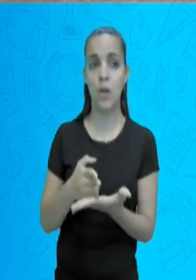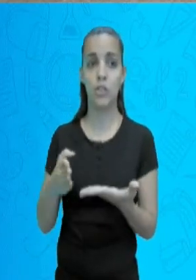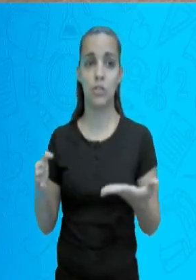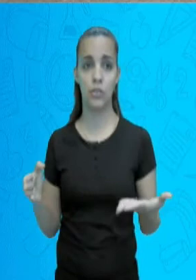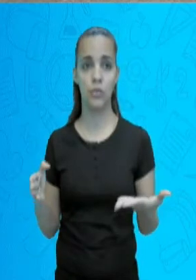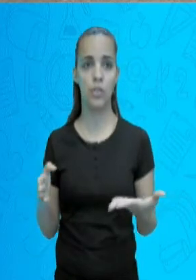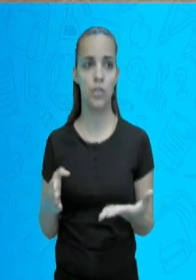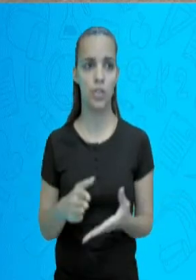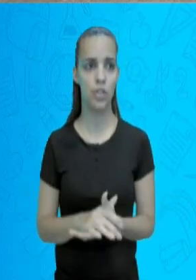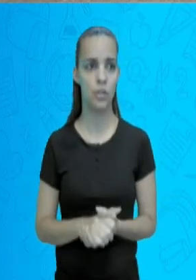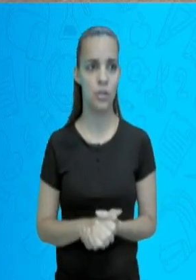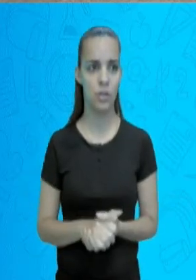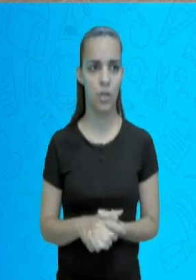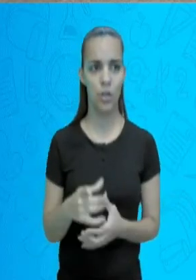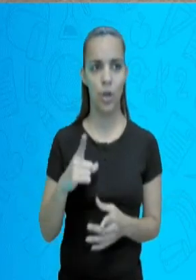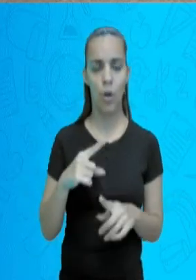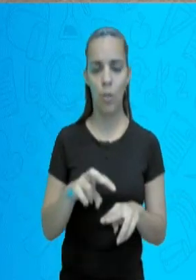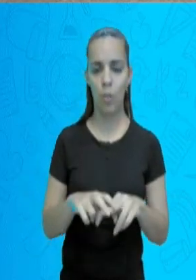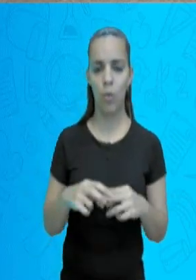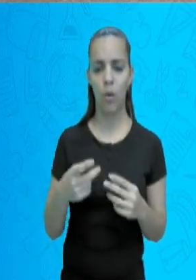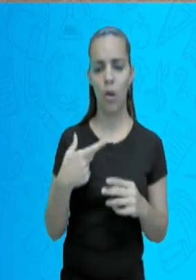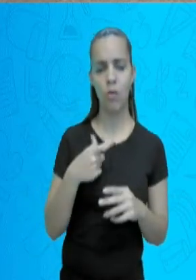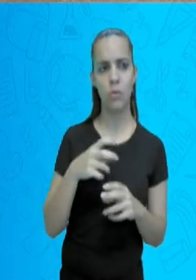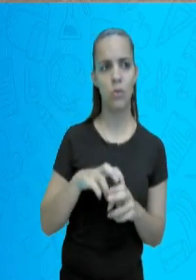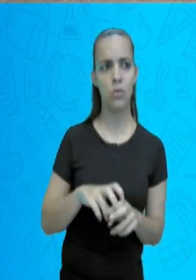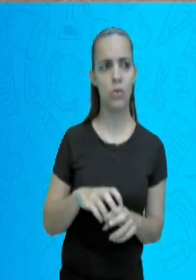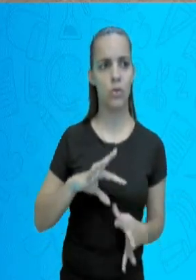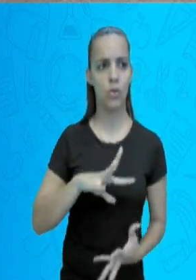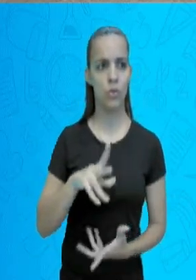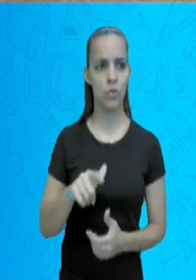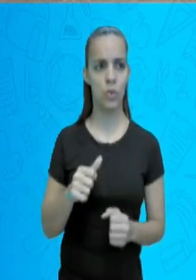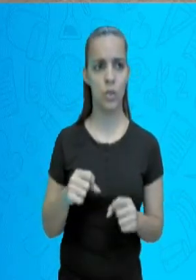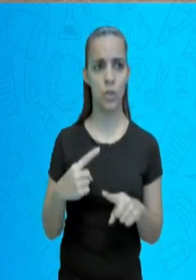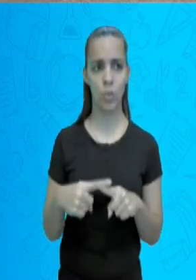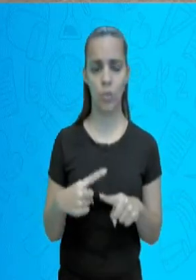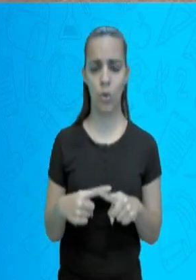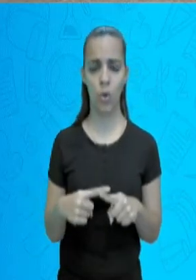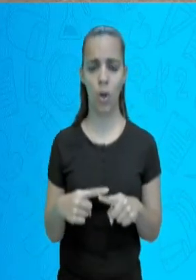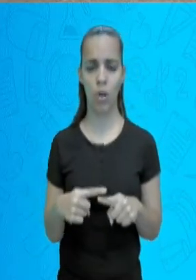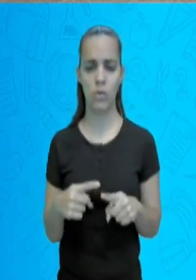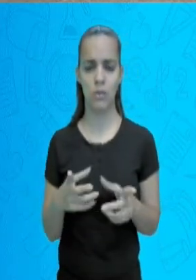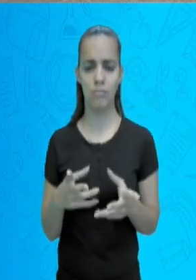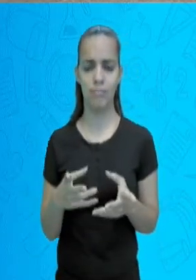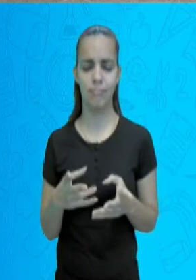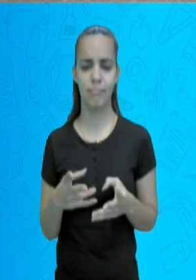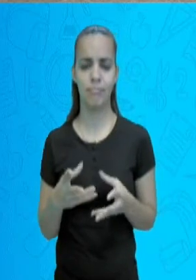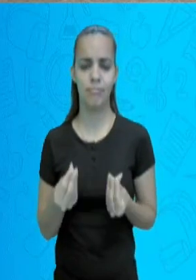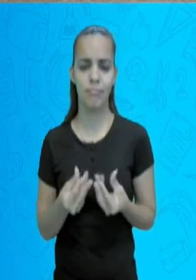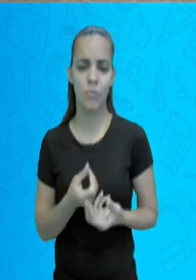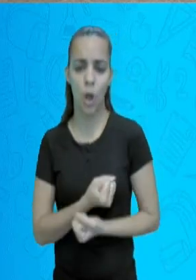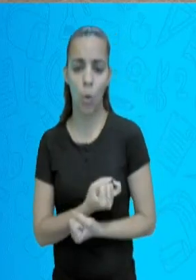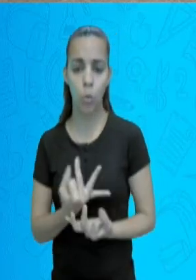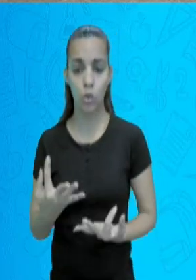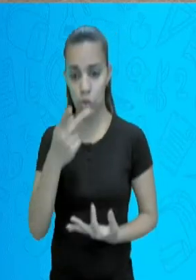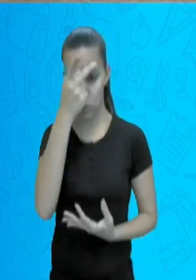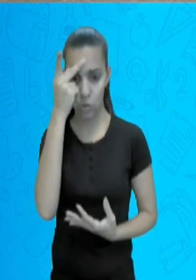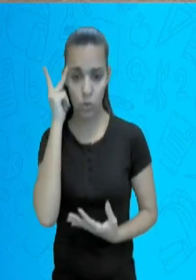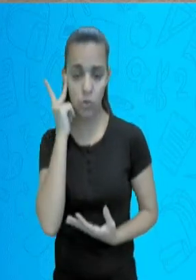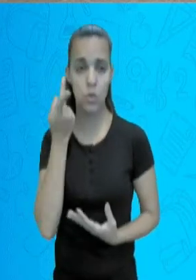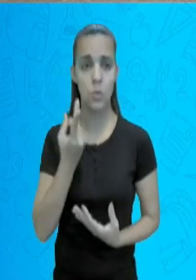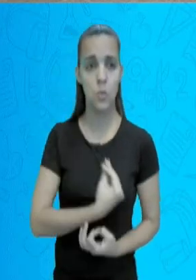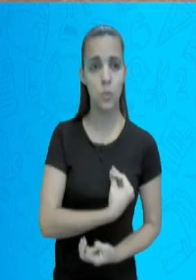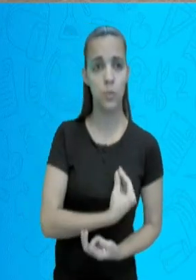uma cordilheira, uma cadeia de montanhas que nós vemos. Então, a